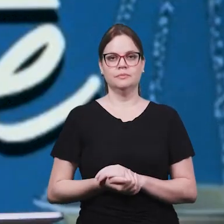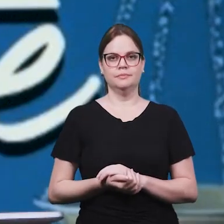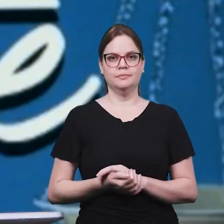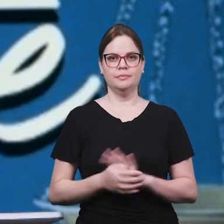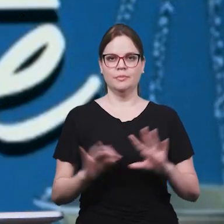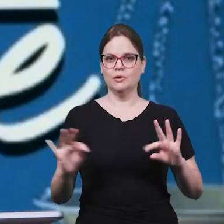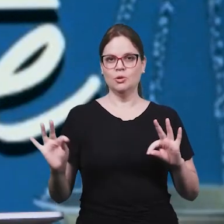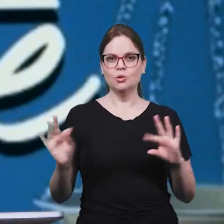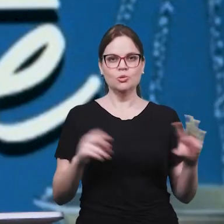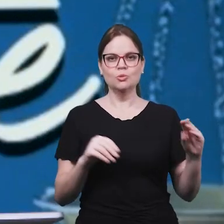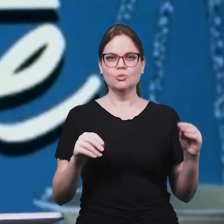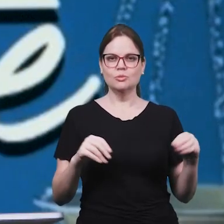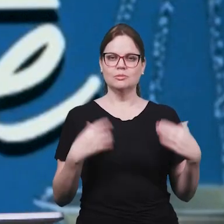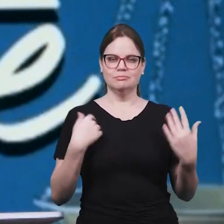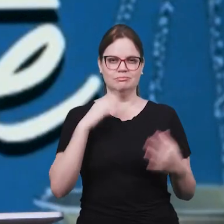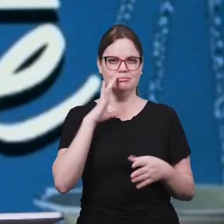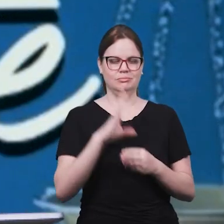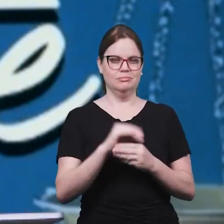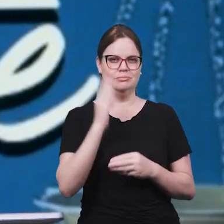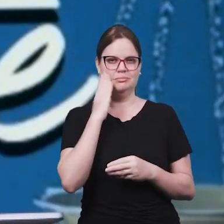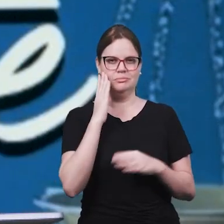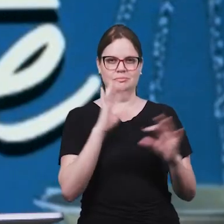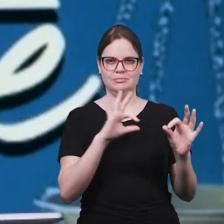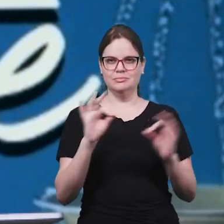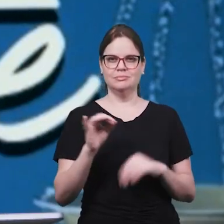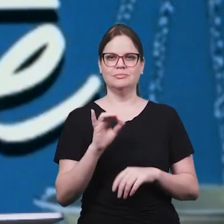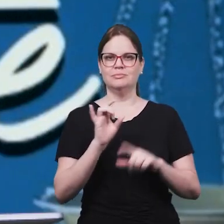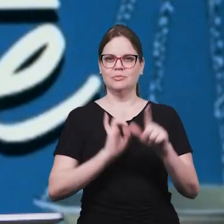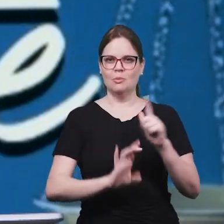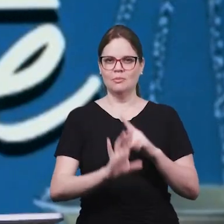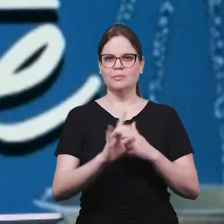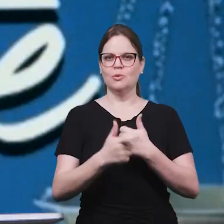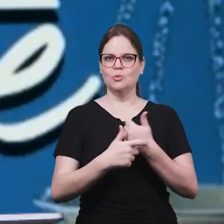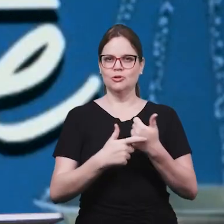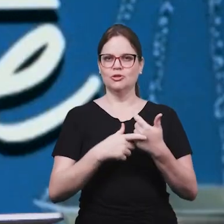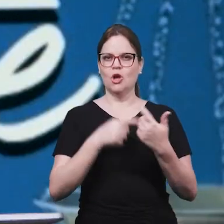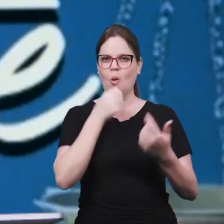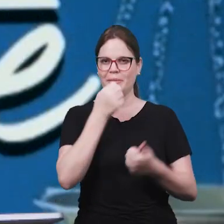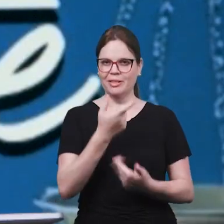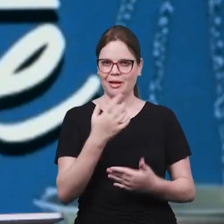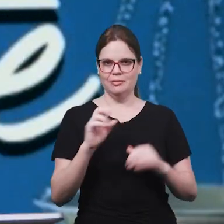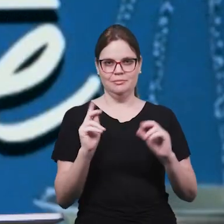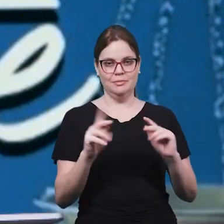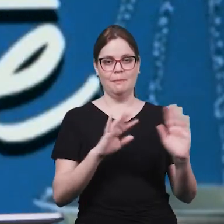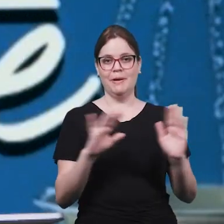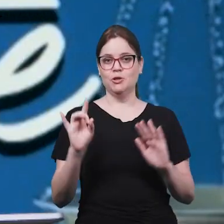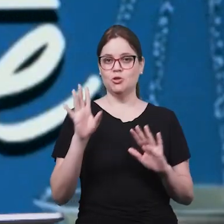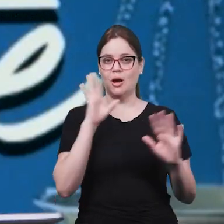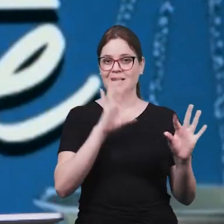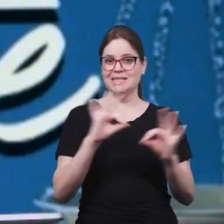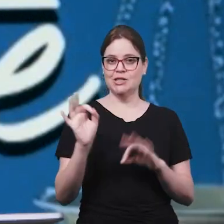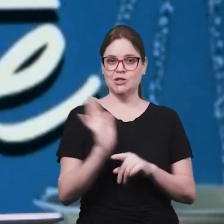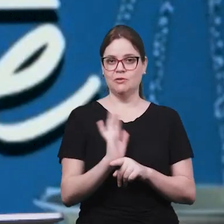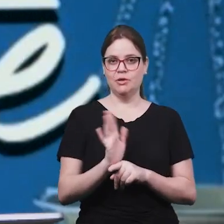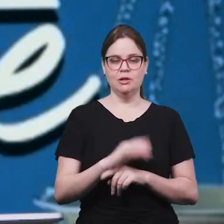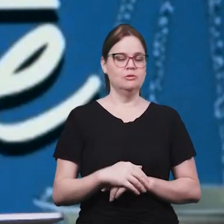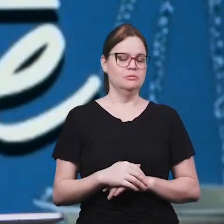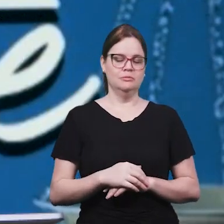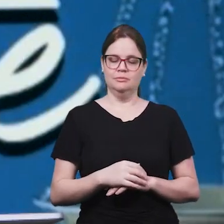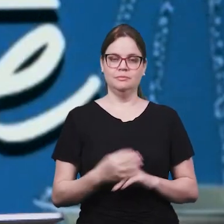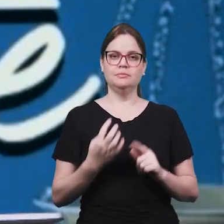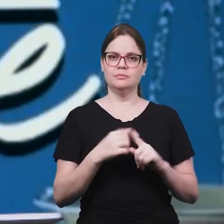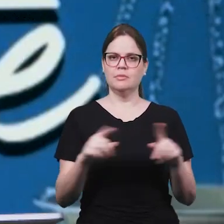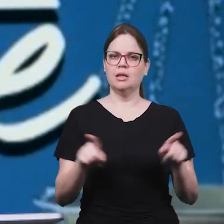está participando aqui conosco de um vídeo. Mas não vai simplesmente assistir a um vídeo. Você vai participar conosco, vamos ter